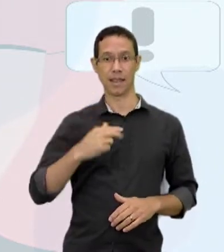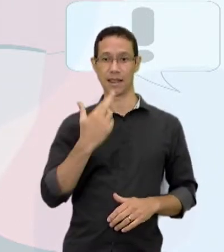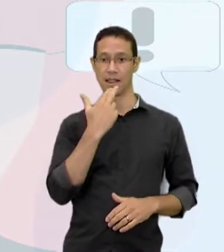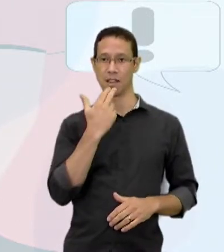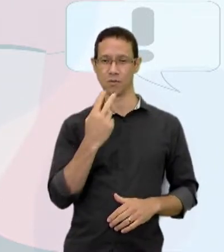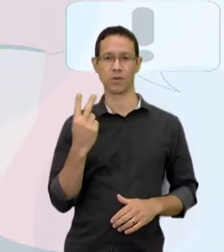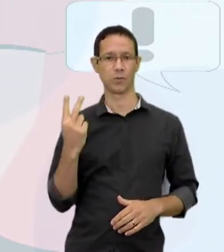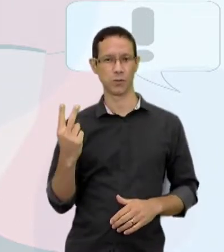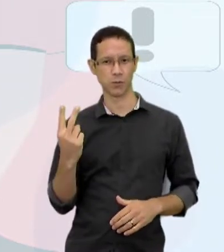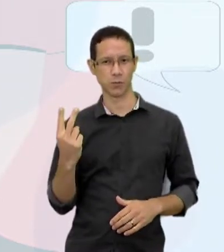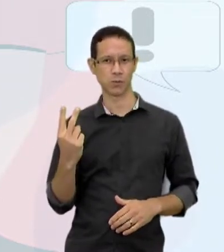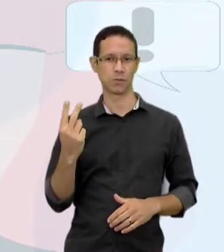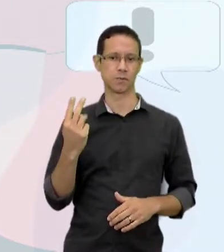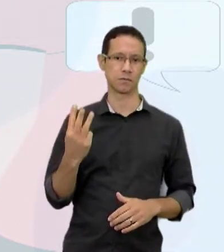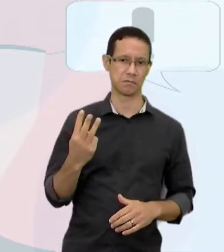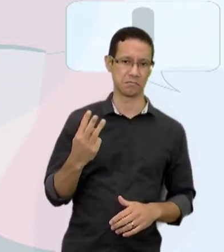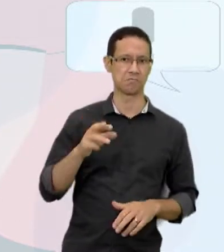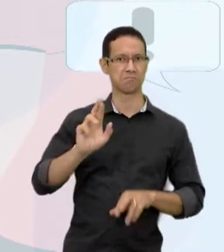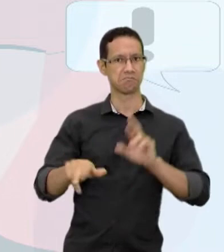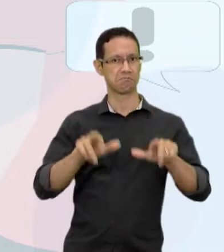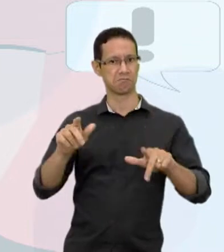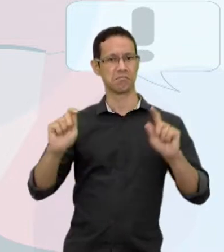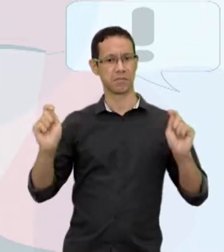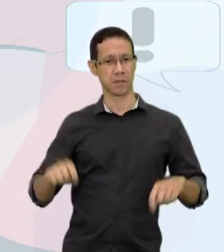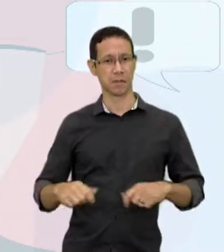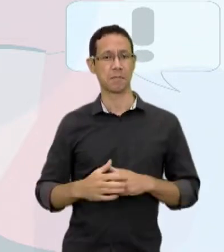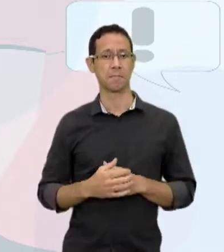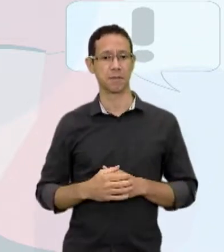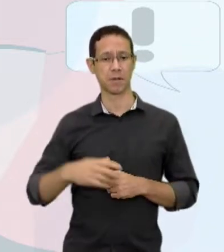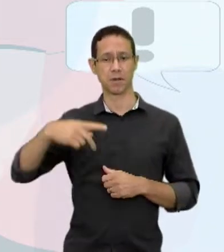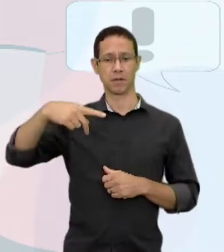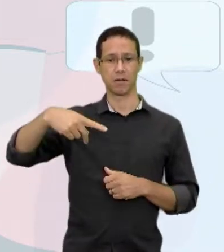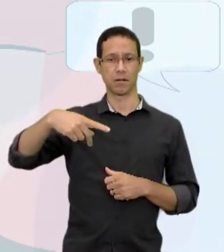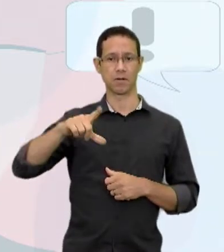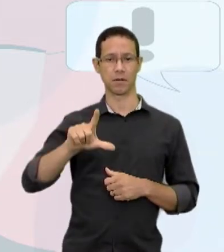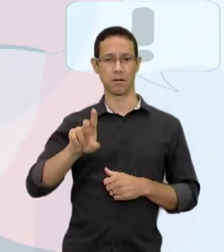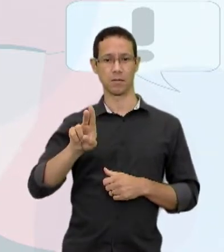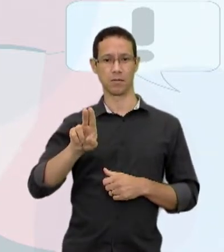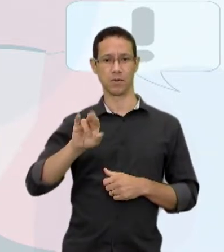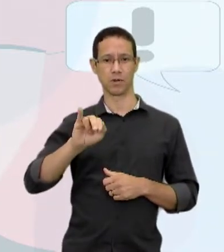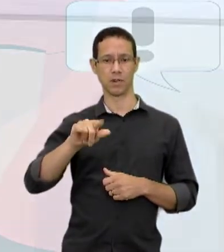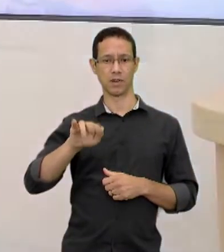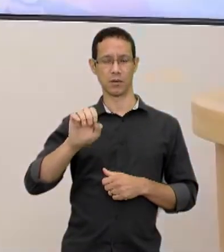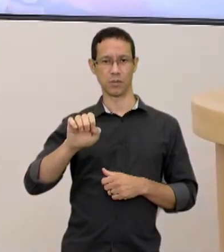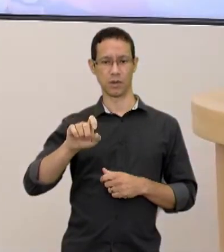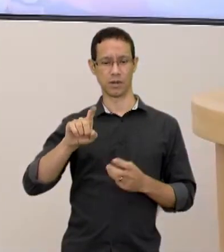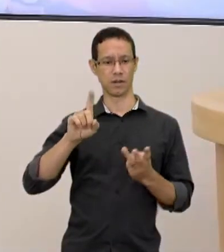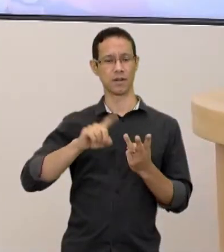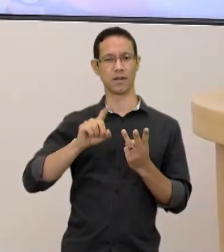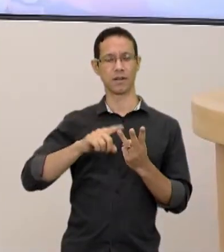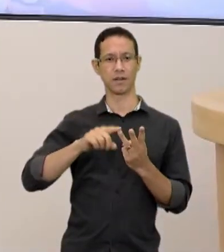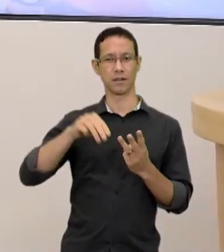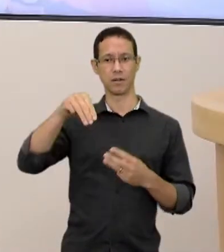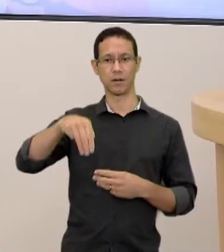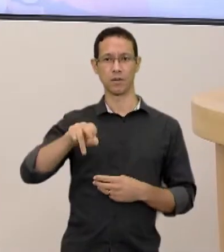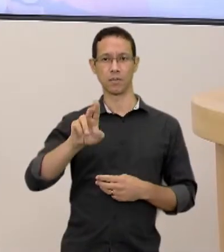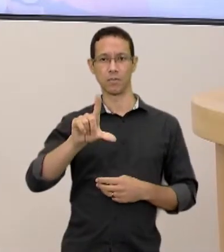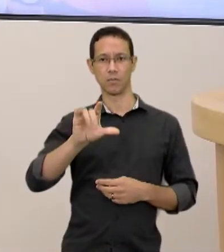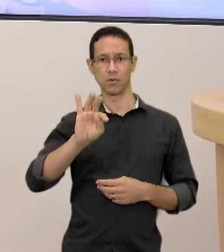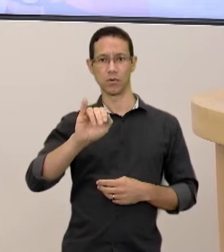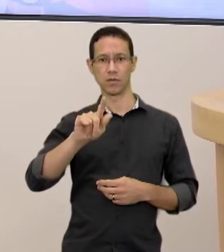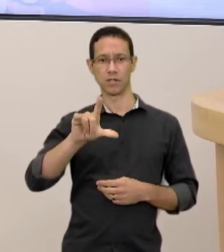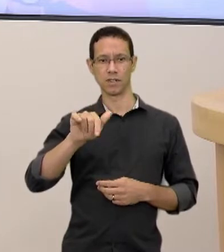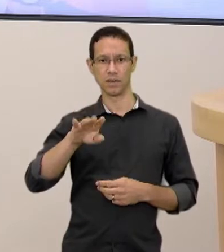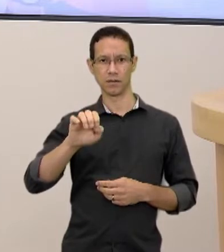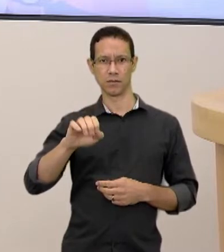2 línguas, em várias línguas, plurilingüe, multilingüe. Será que é possível aqui, pensando aí no